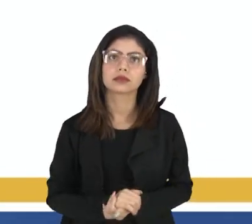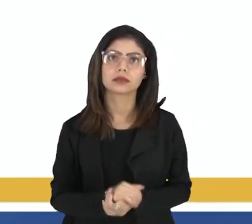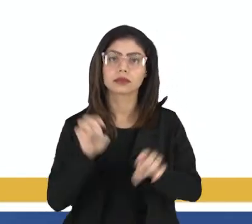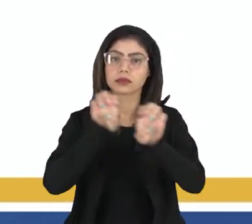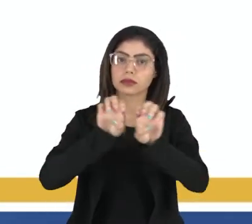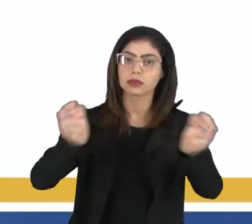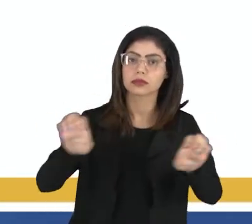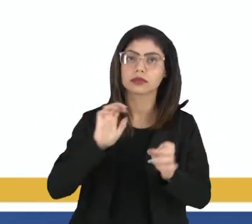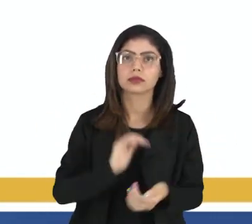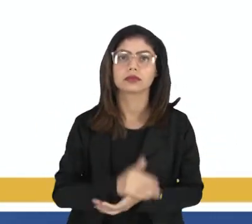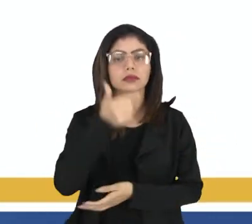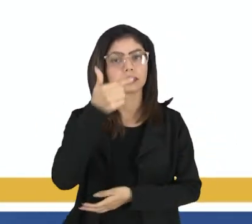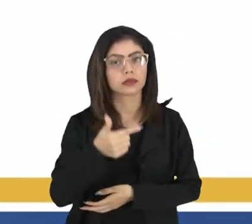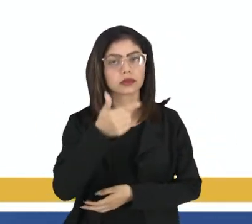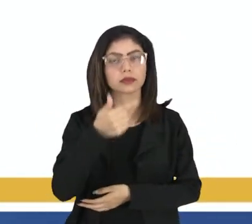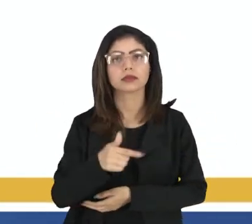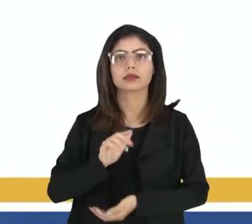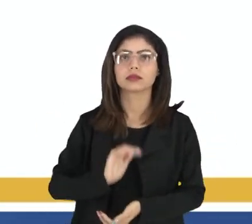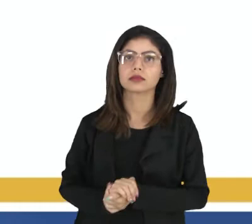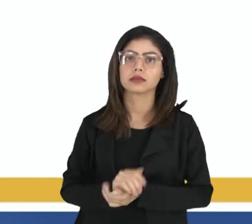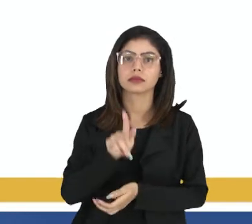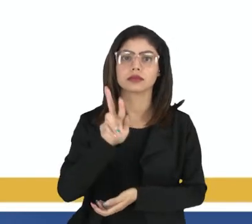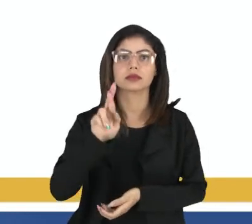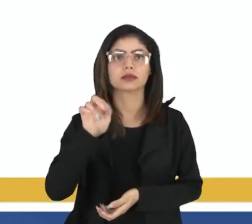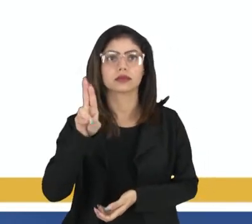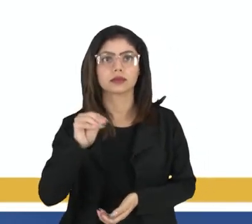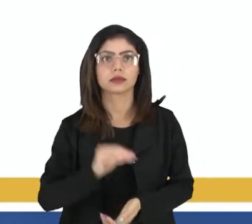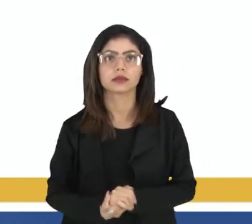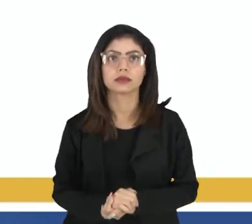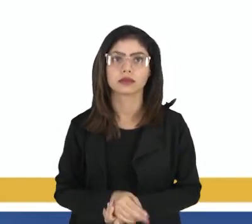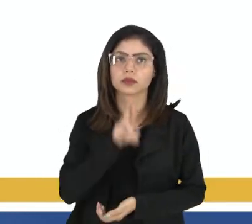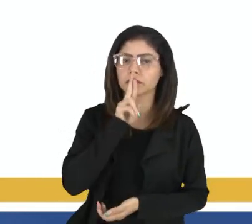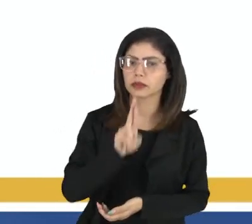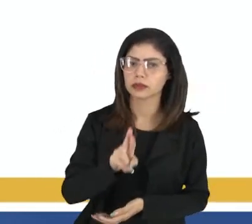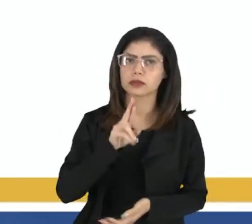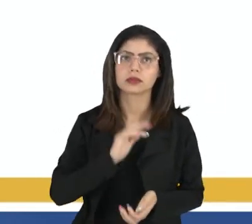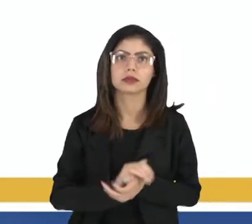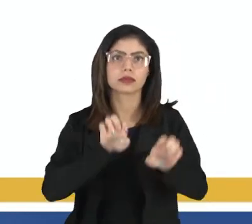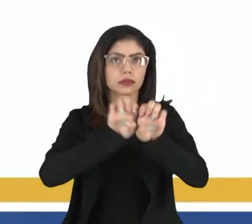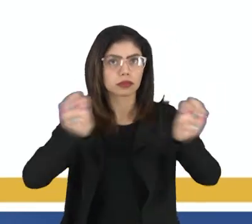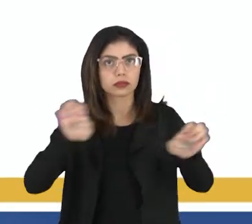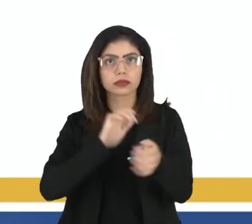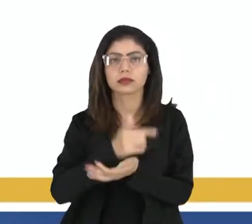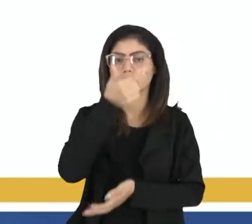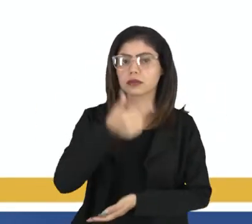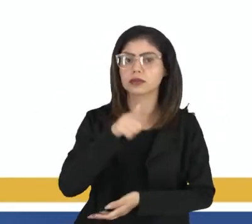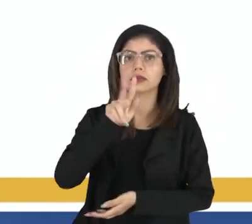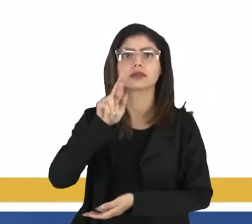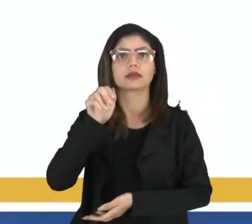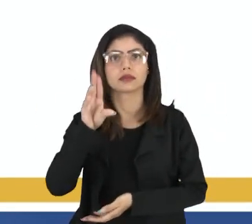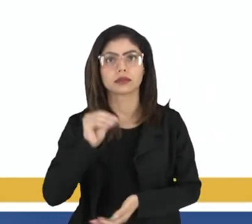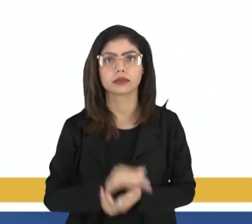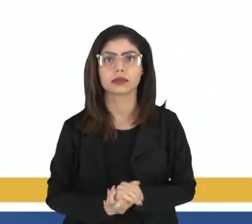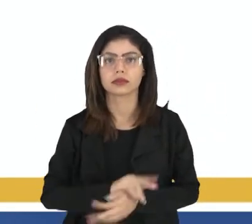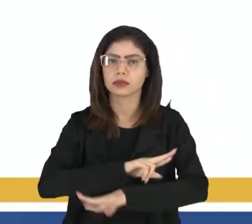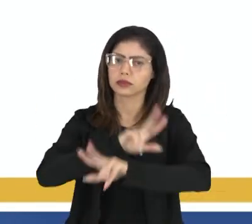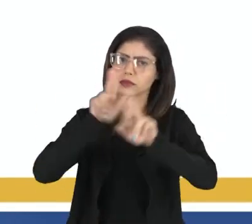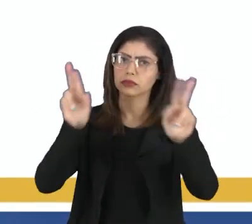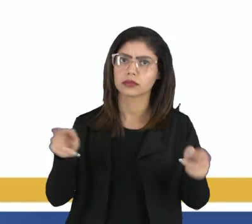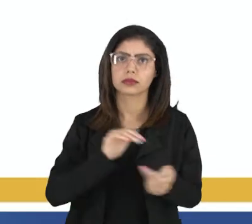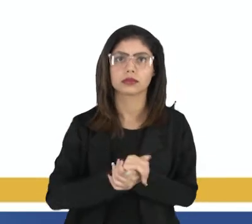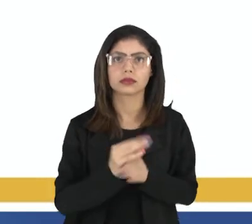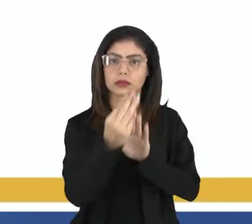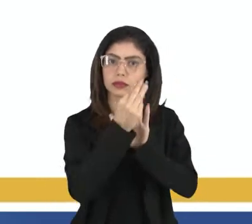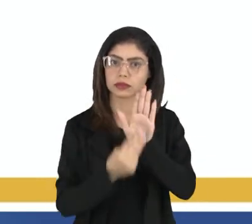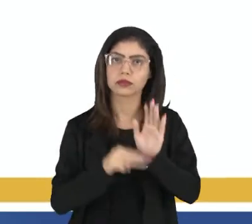o domínio das equações do segundo grau. Para resolver uma equação do segundo grau, há